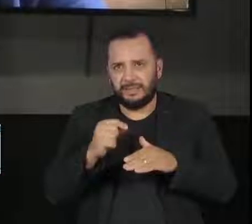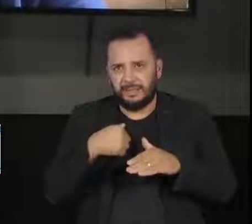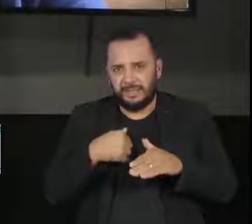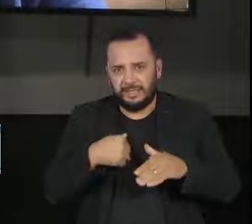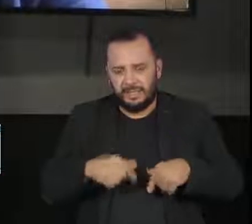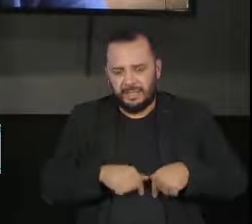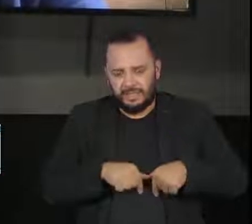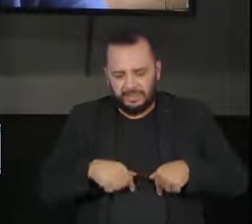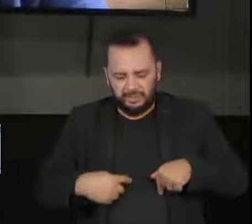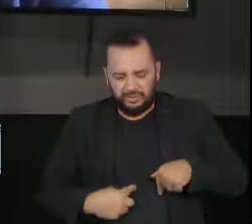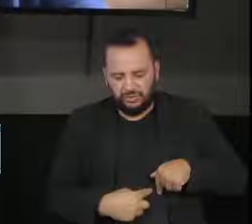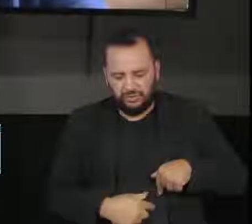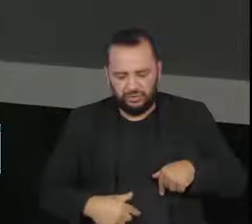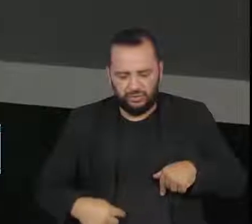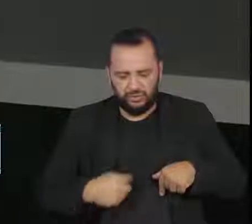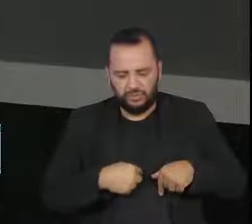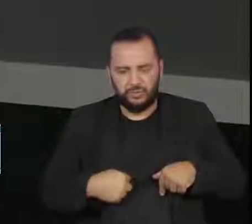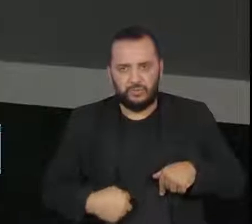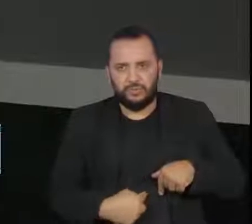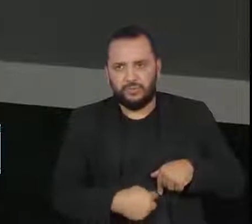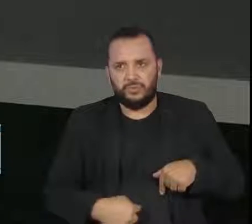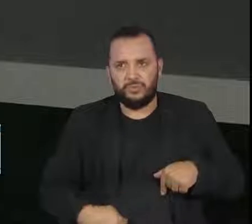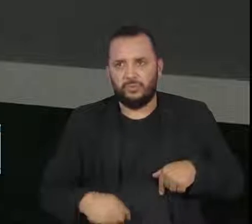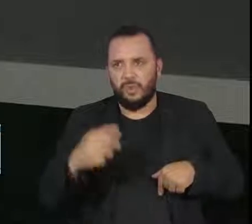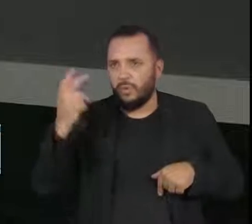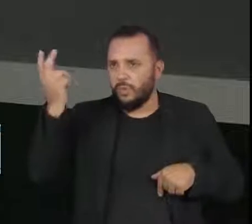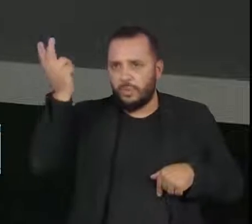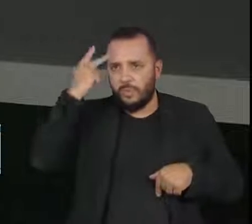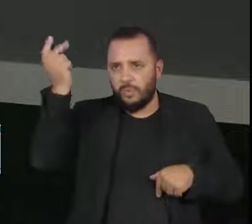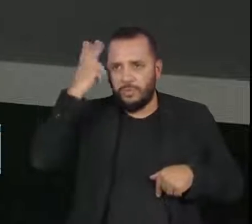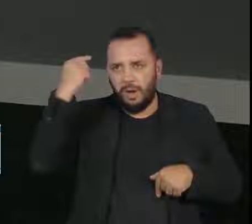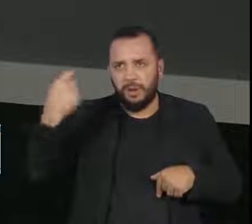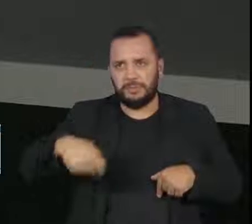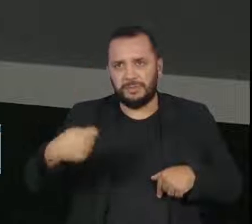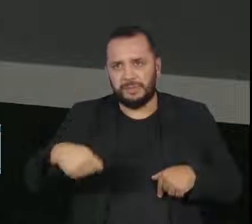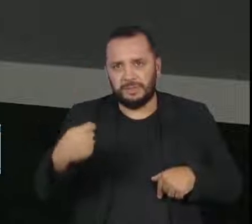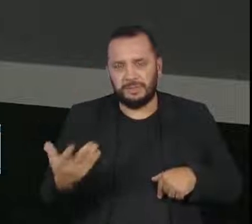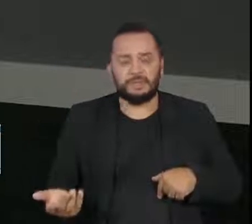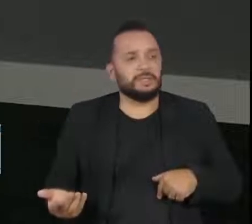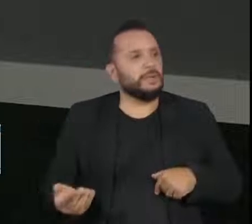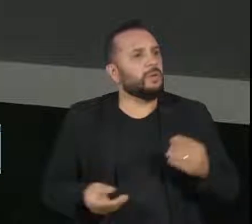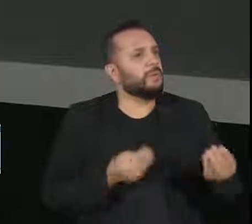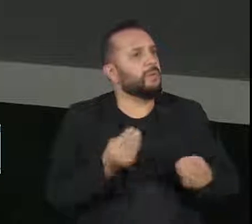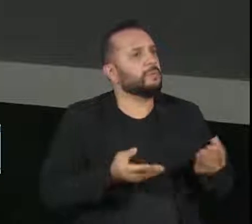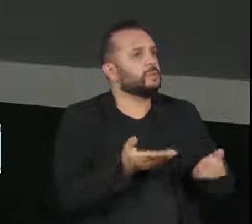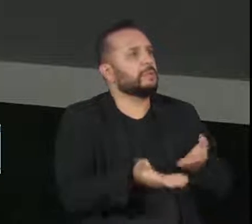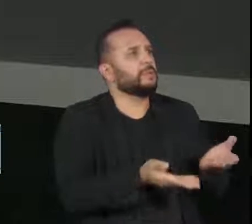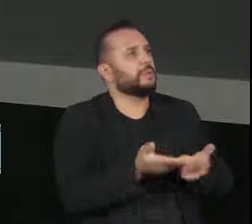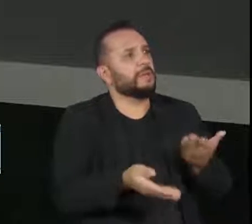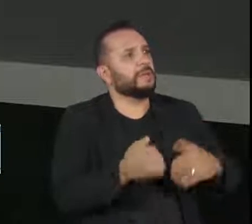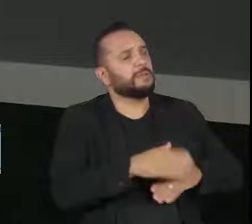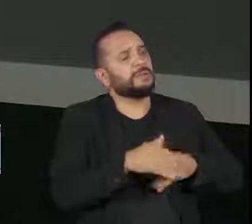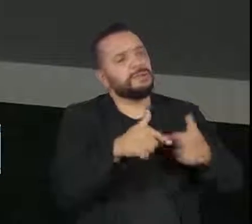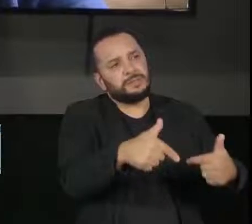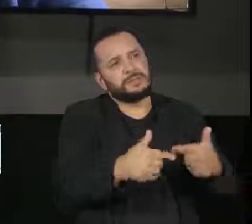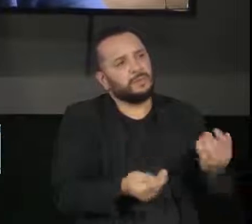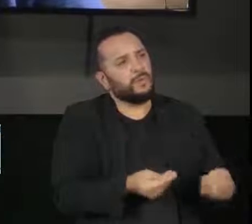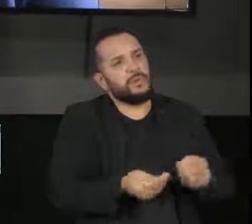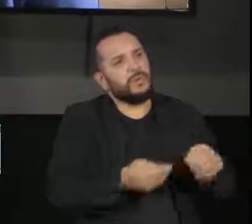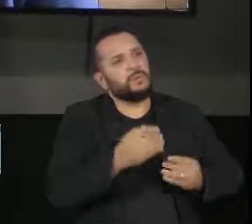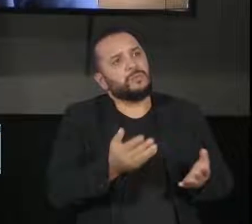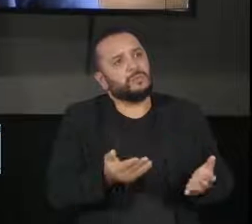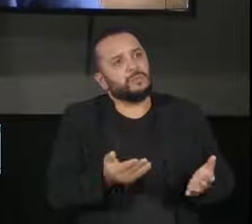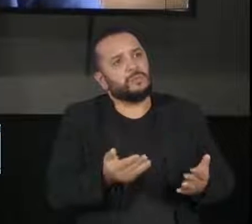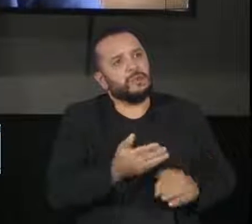mucosa do intestino normal. Em relação ao tratamento, o que é possível fazer? Quais são as práticas mais adotadas hoje?